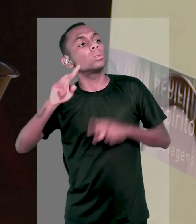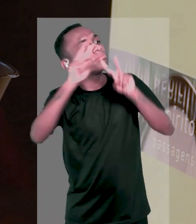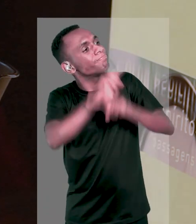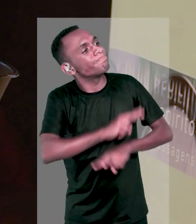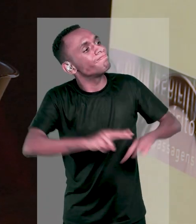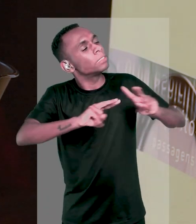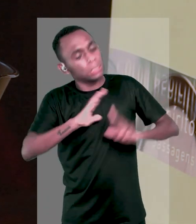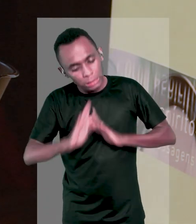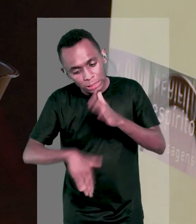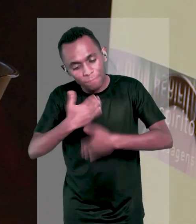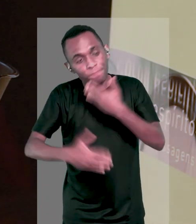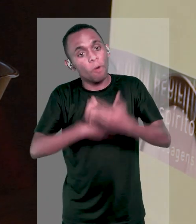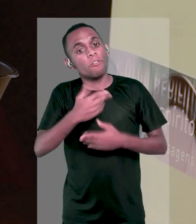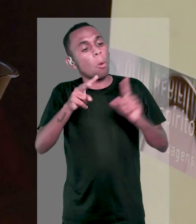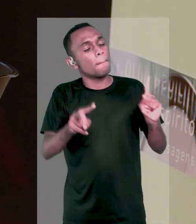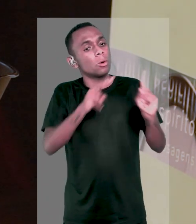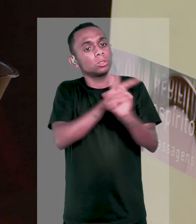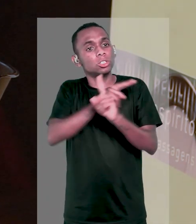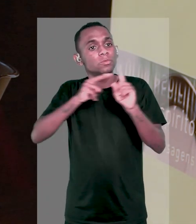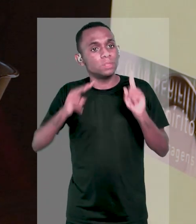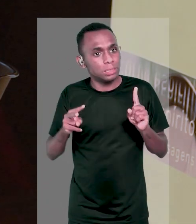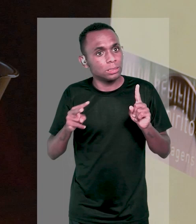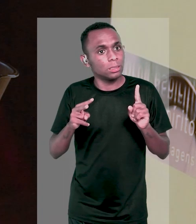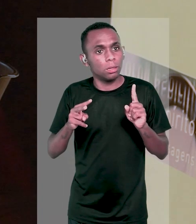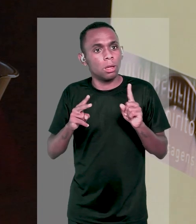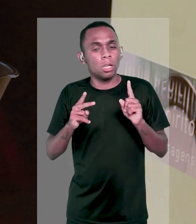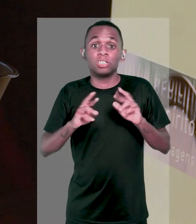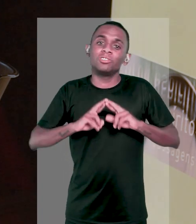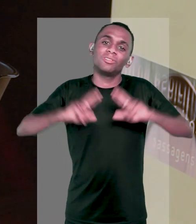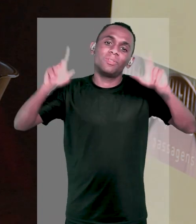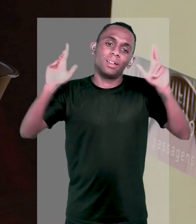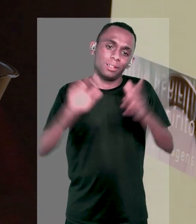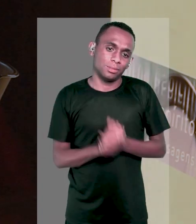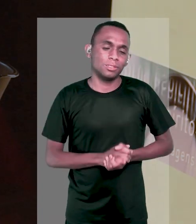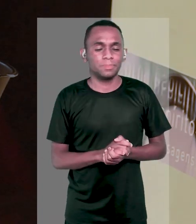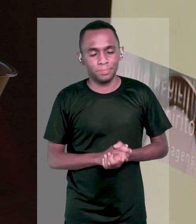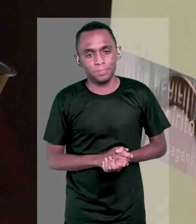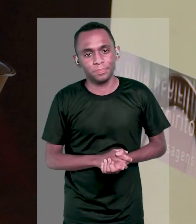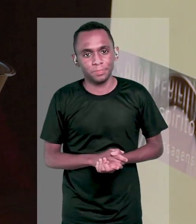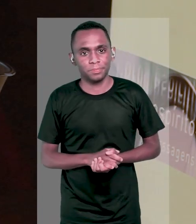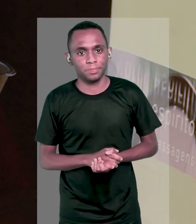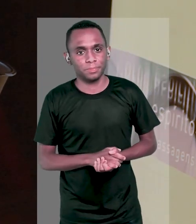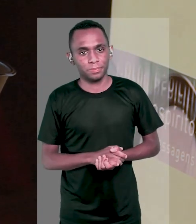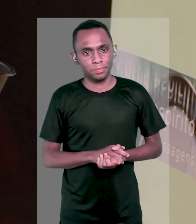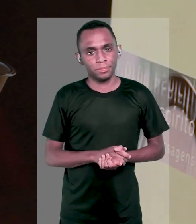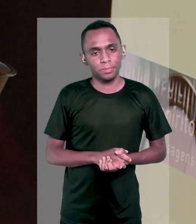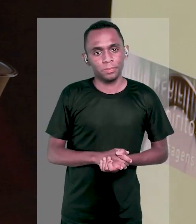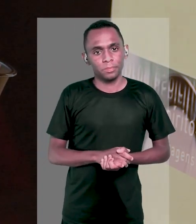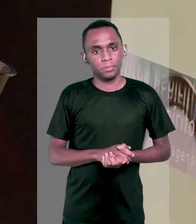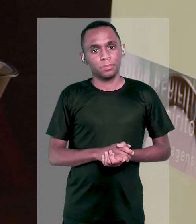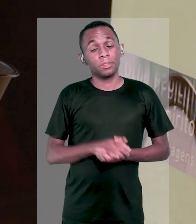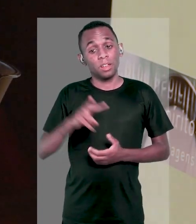o Valéry tem um texto muito bonito no qual ele diz olha uma pessoa